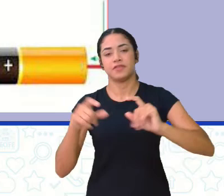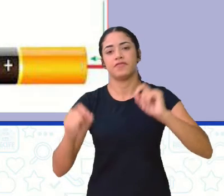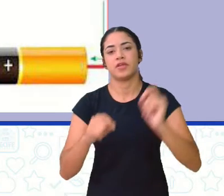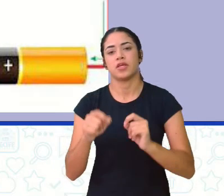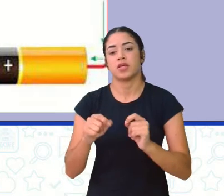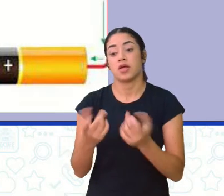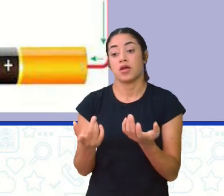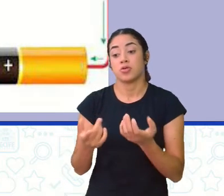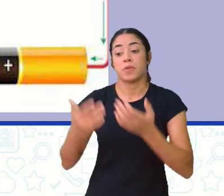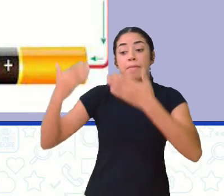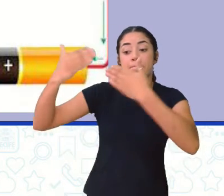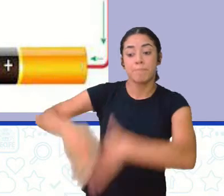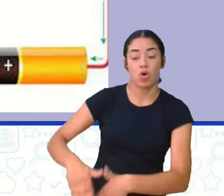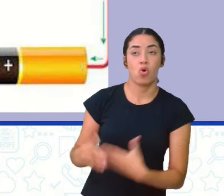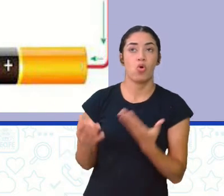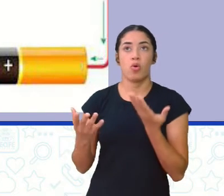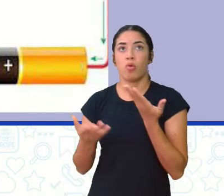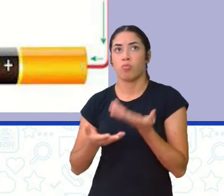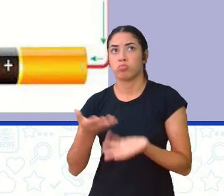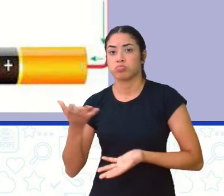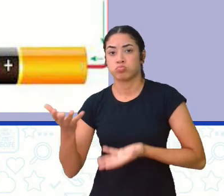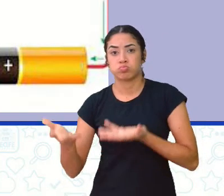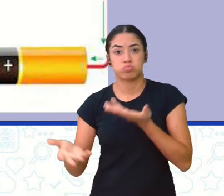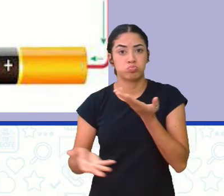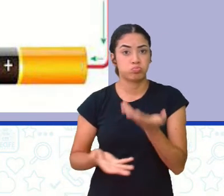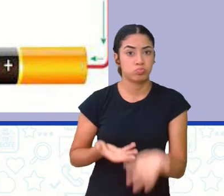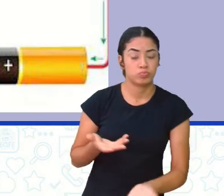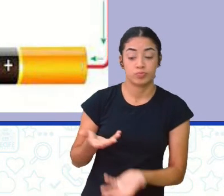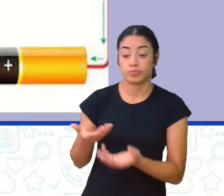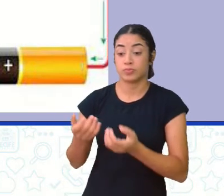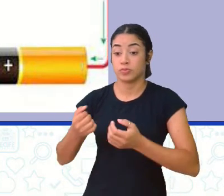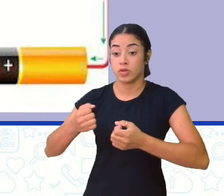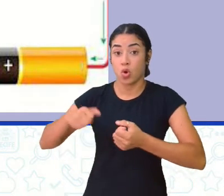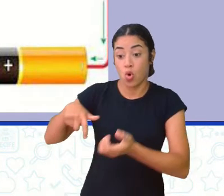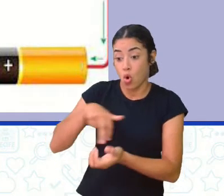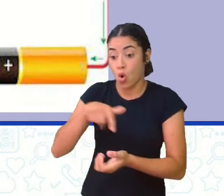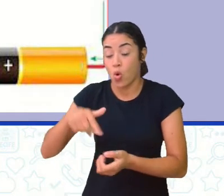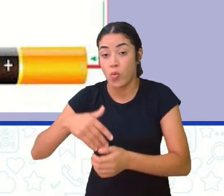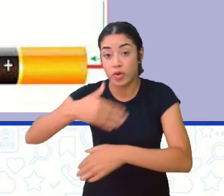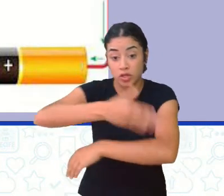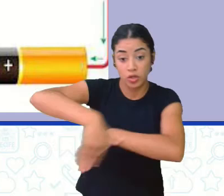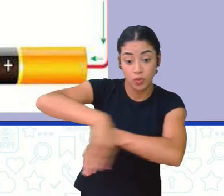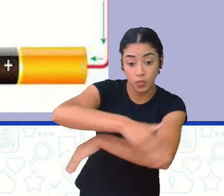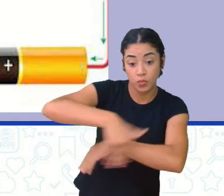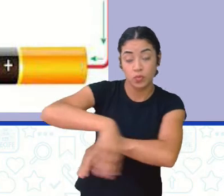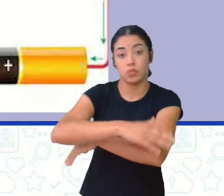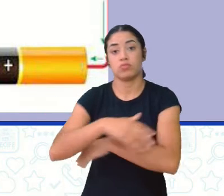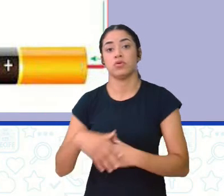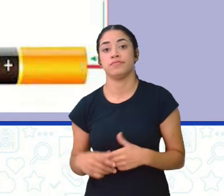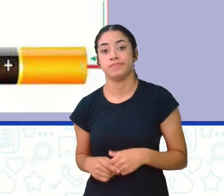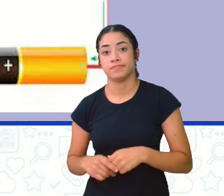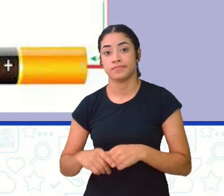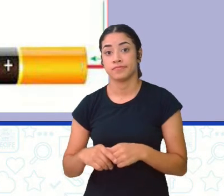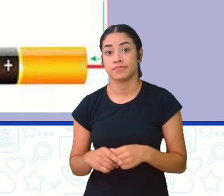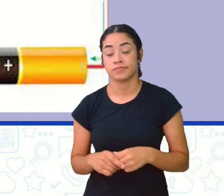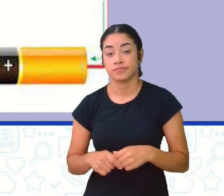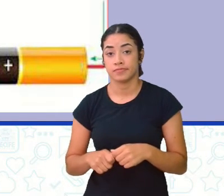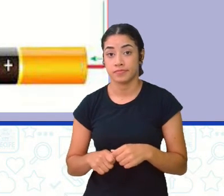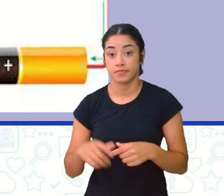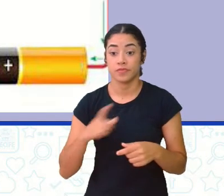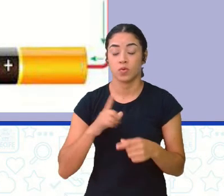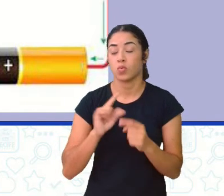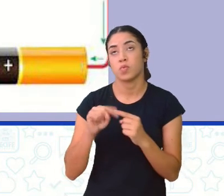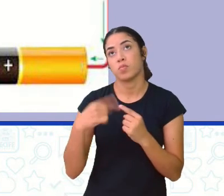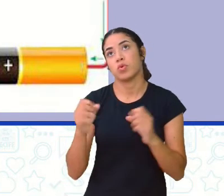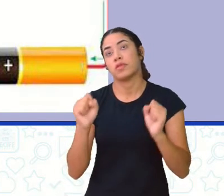Das provas aí vamos dizer assim, das corridas na rua. Então, tem um circuito a seguir, ou seja, tem